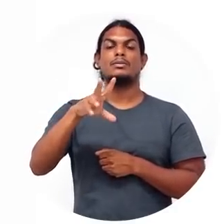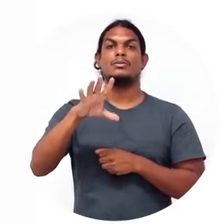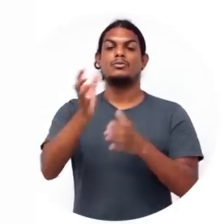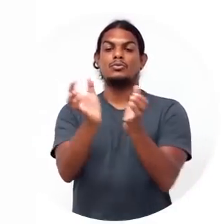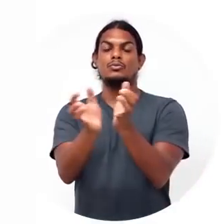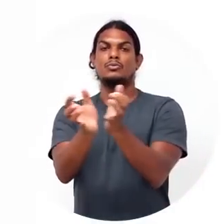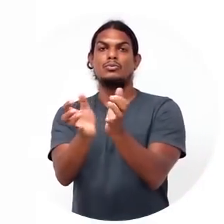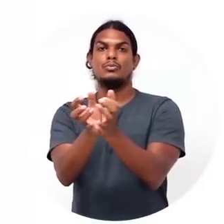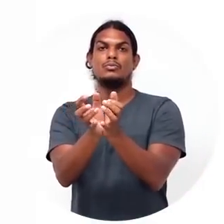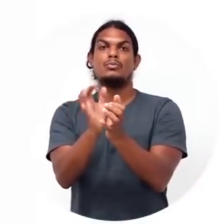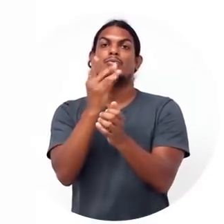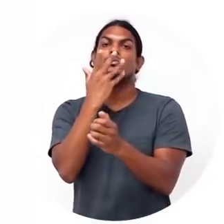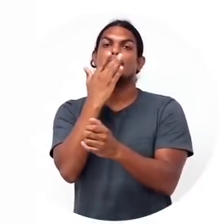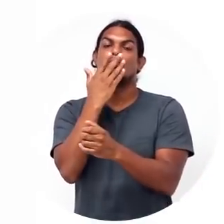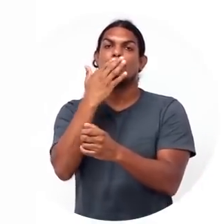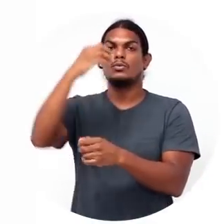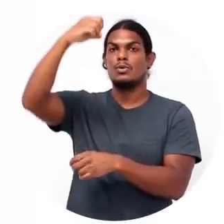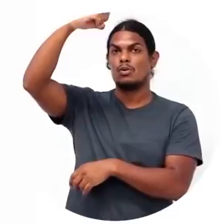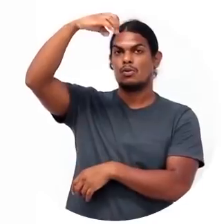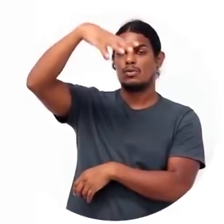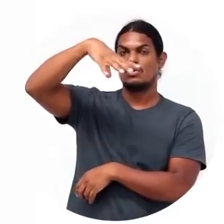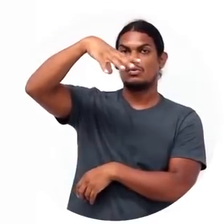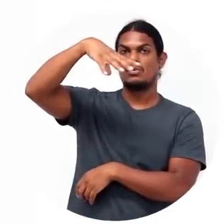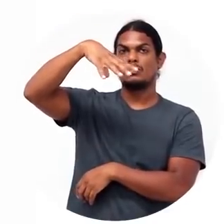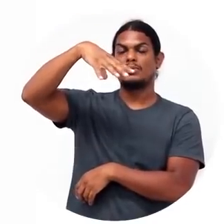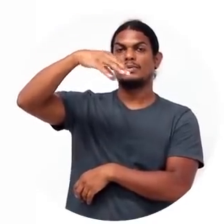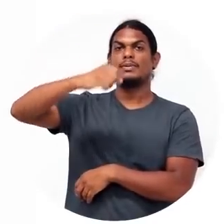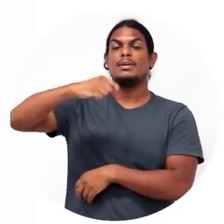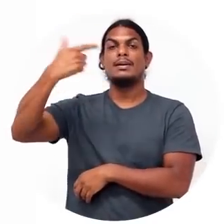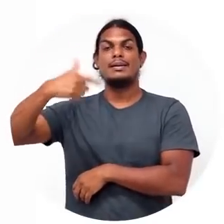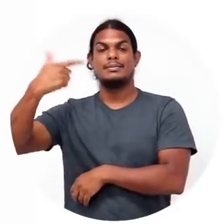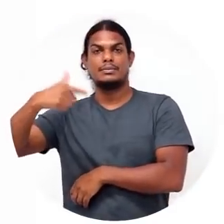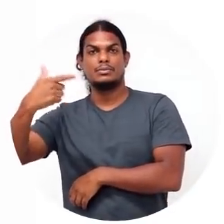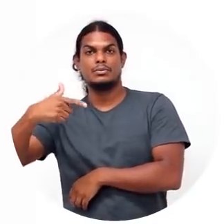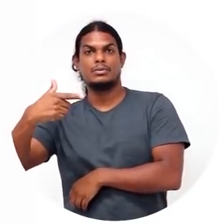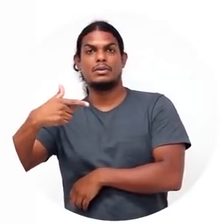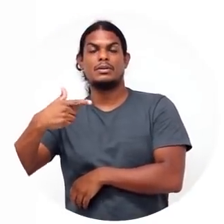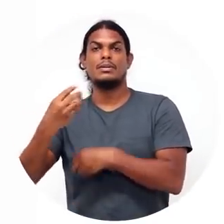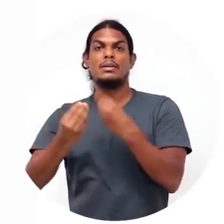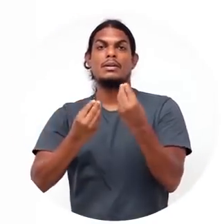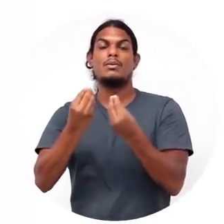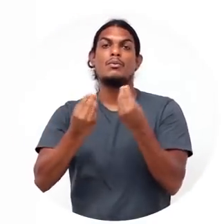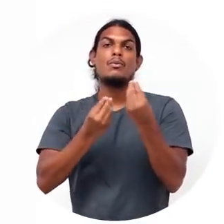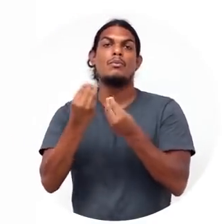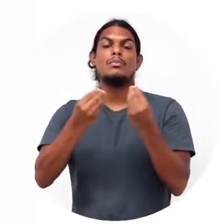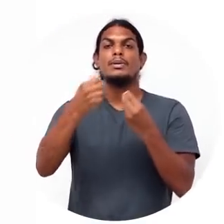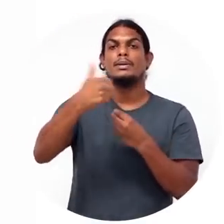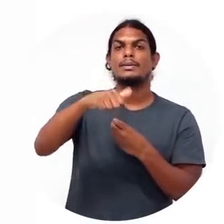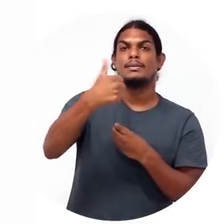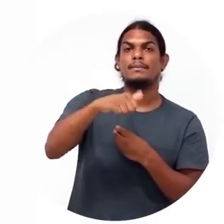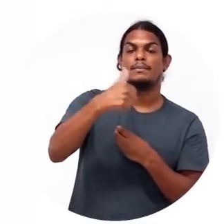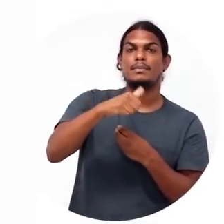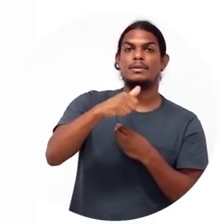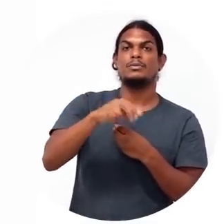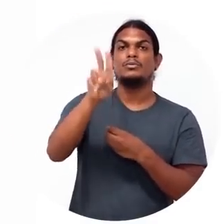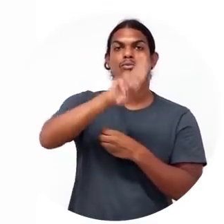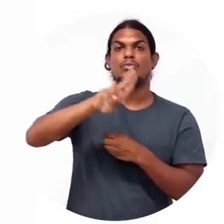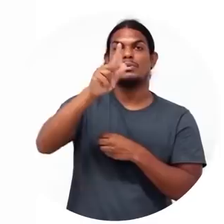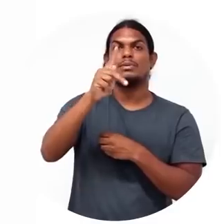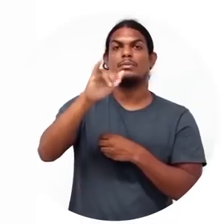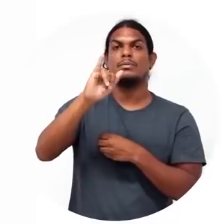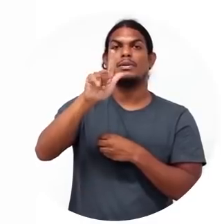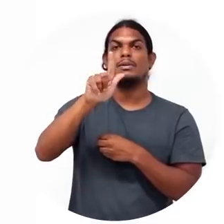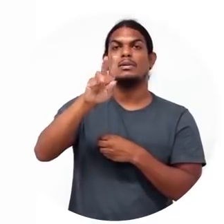grupo cor-luz primária e faço as misturas e obtenho as secundárias são as primárias do grupo